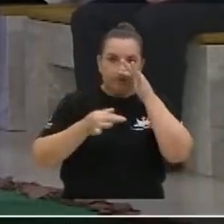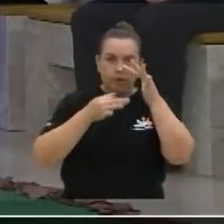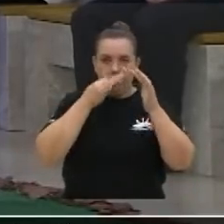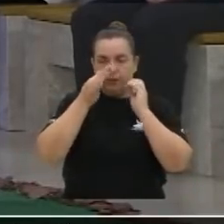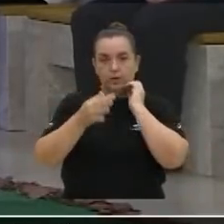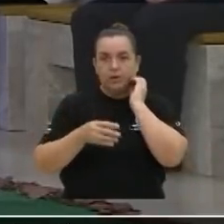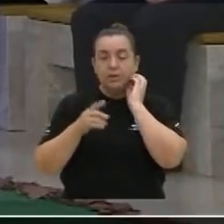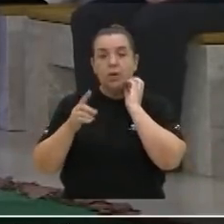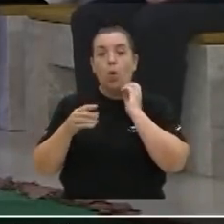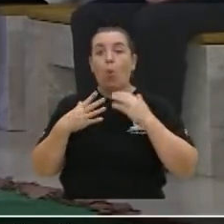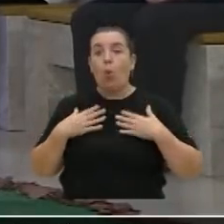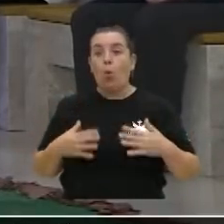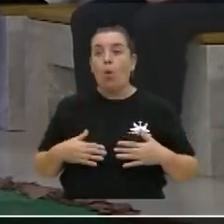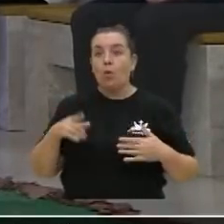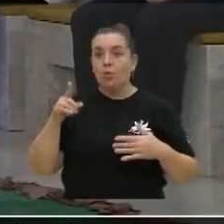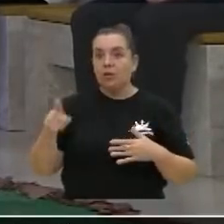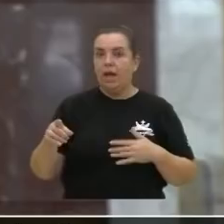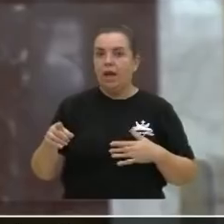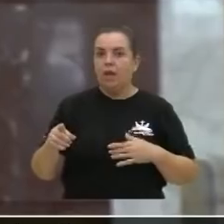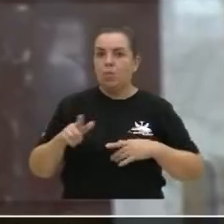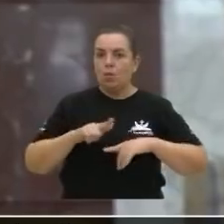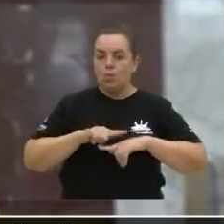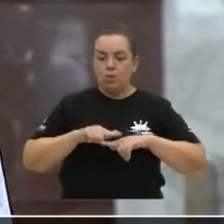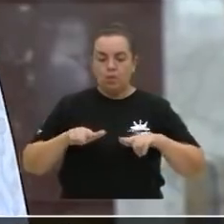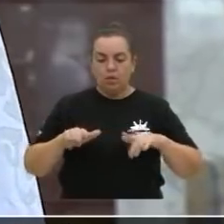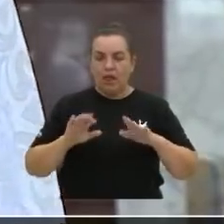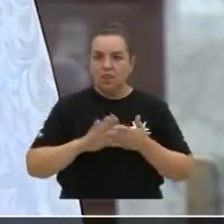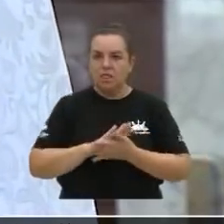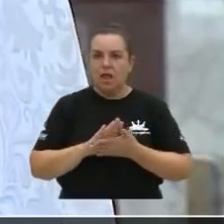está incorrupto, numa basílica,